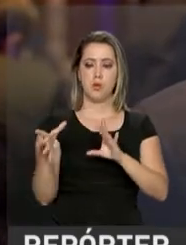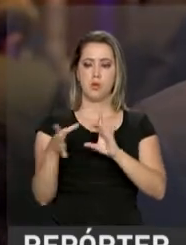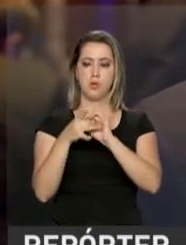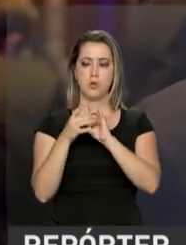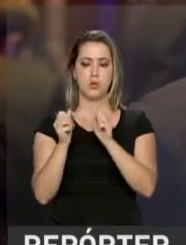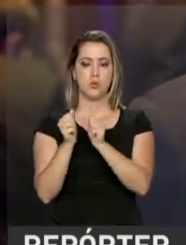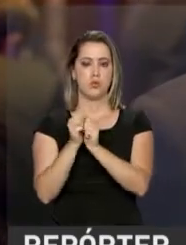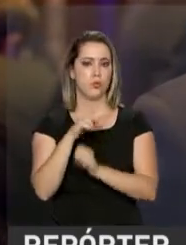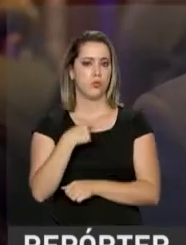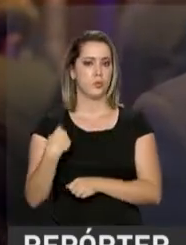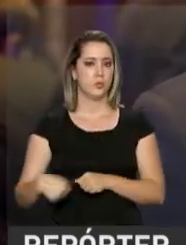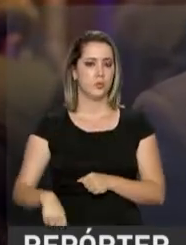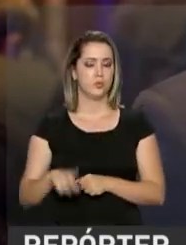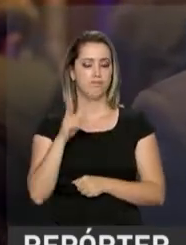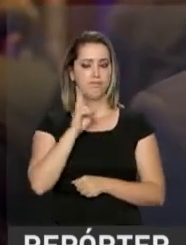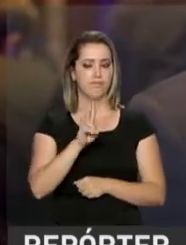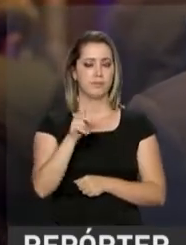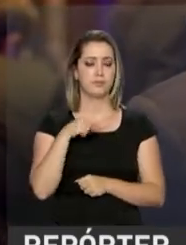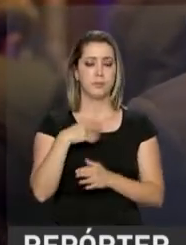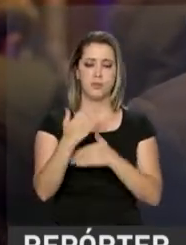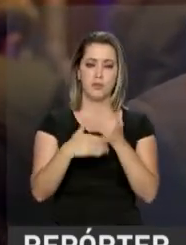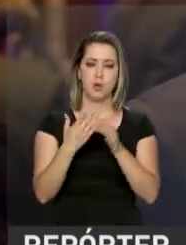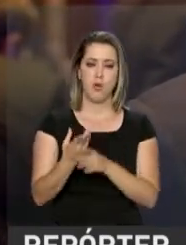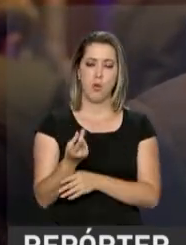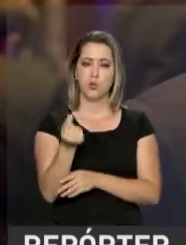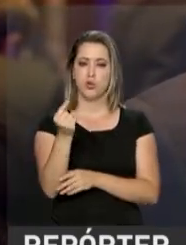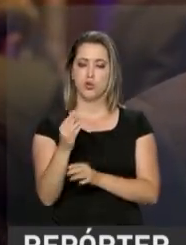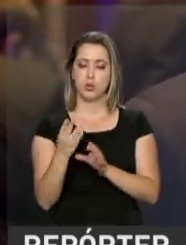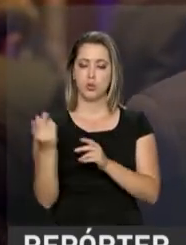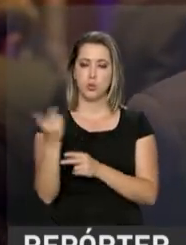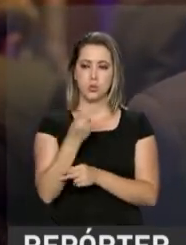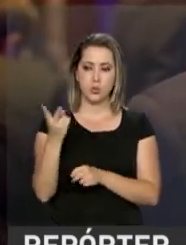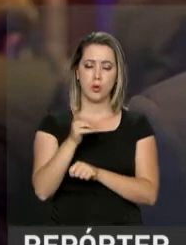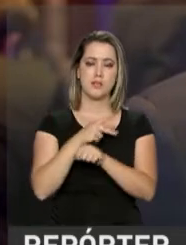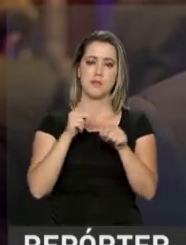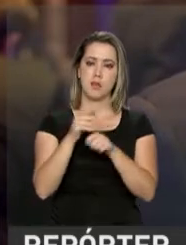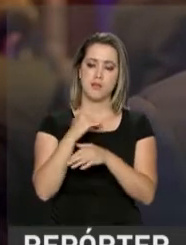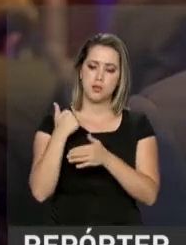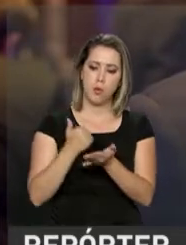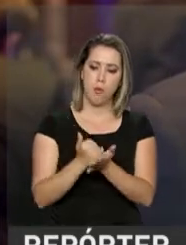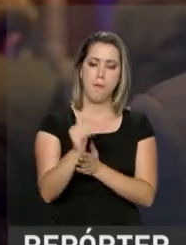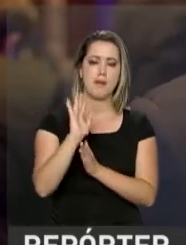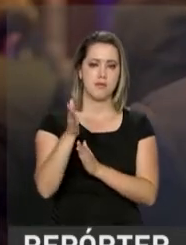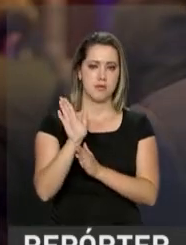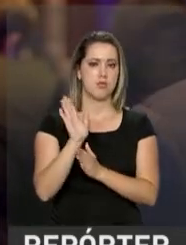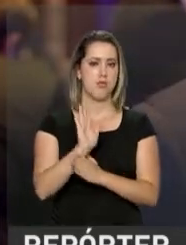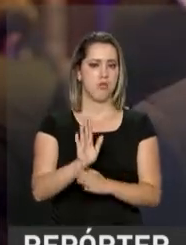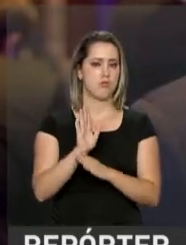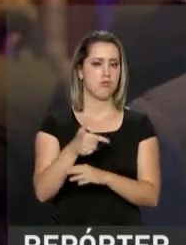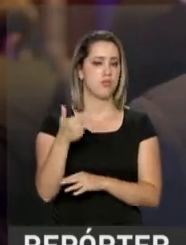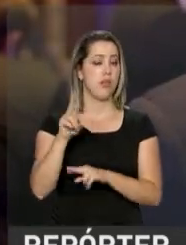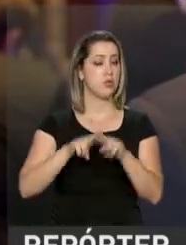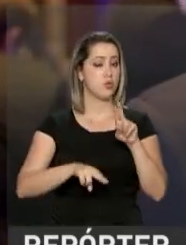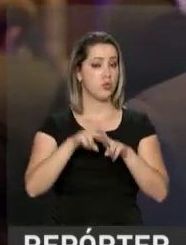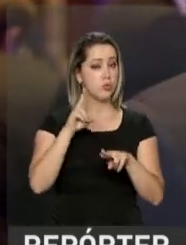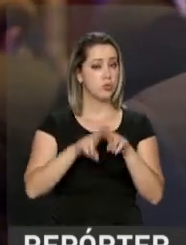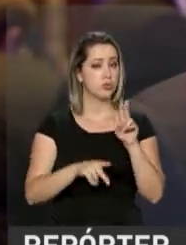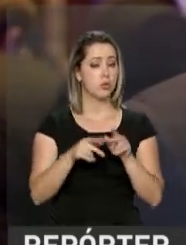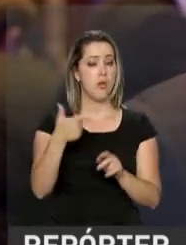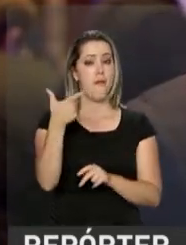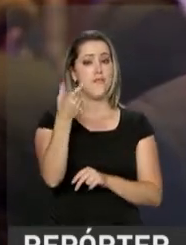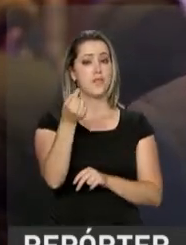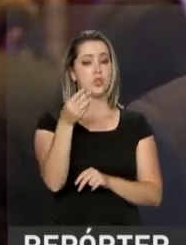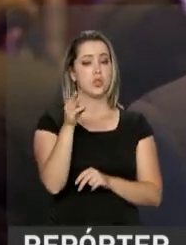com a China. A previsão é de que o Fundo de Cooperação entre os dois países entre em operação já a partir de junho. Dos 20 bilhões de